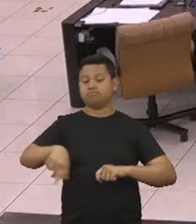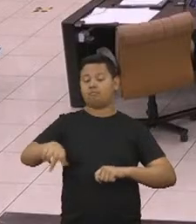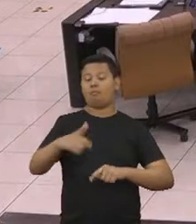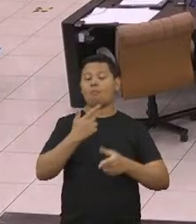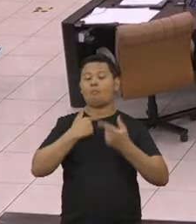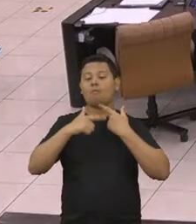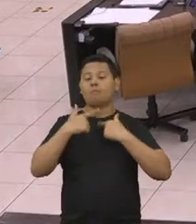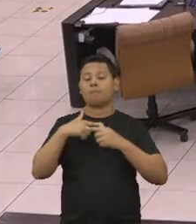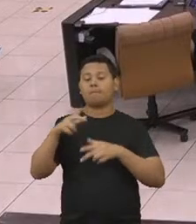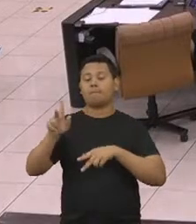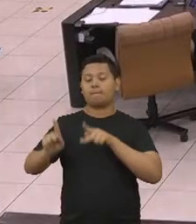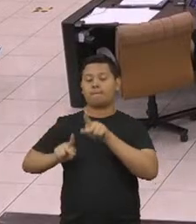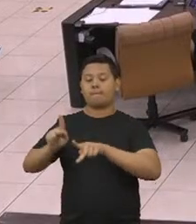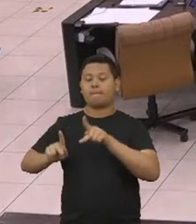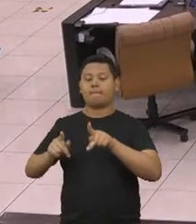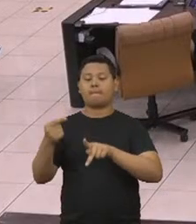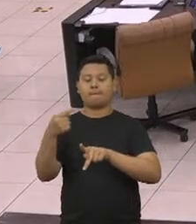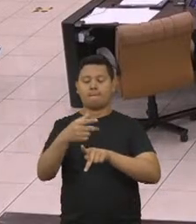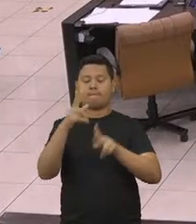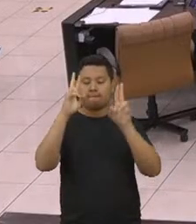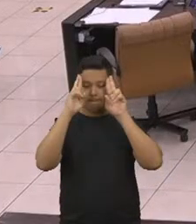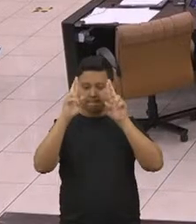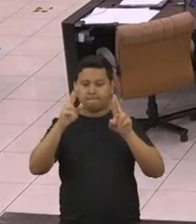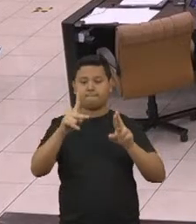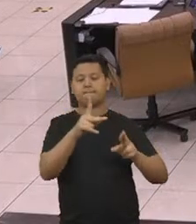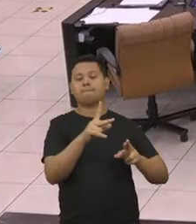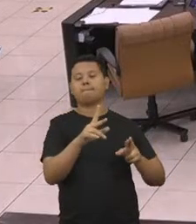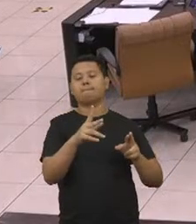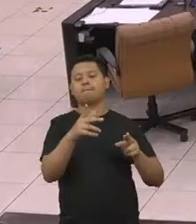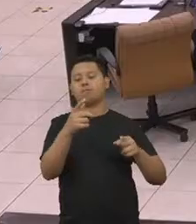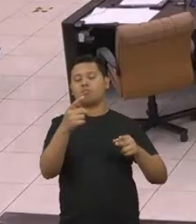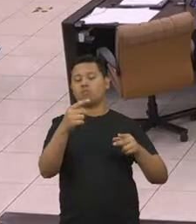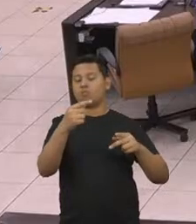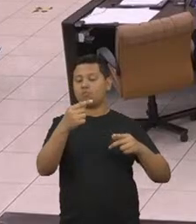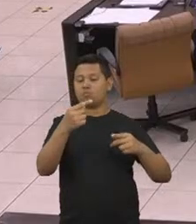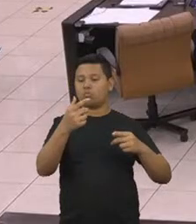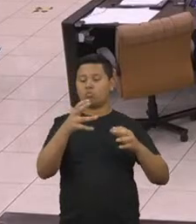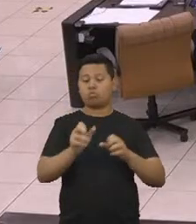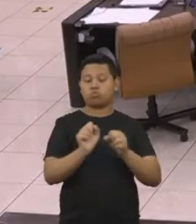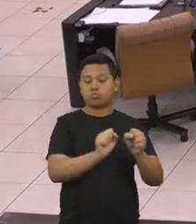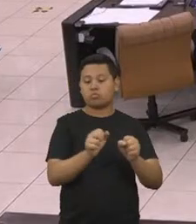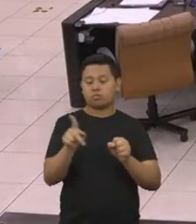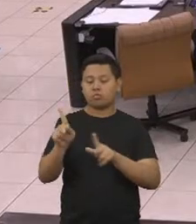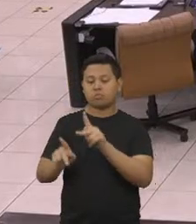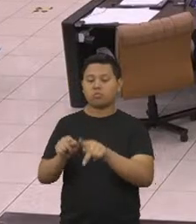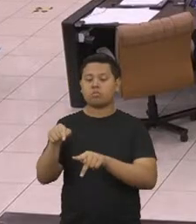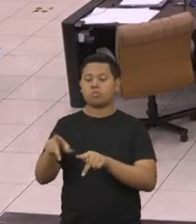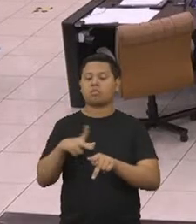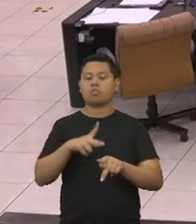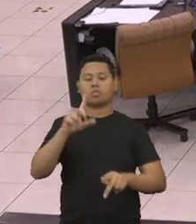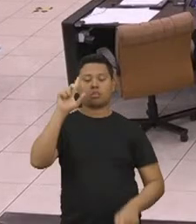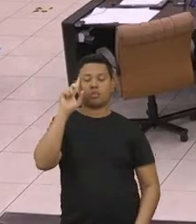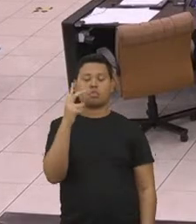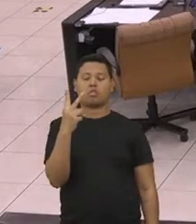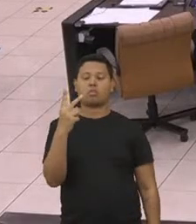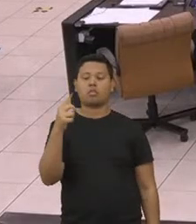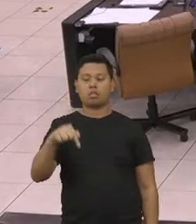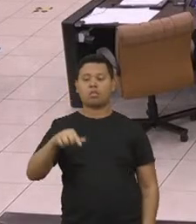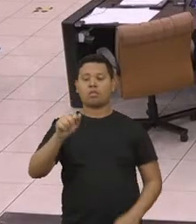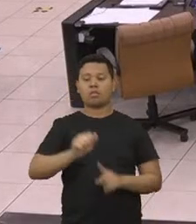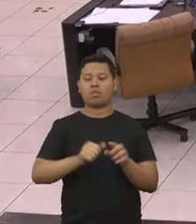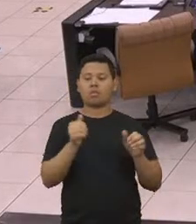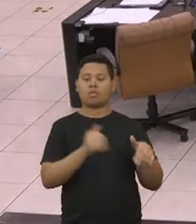seja respeitada como fundamento da soberania de um povo. Sala das Sessões, 10 de setembro de 2025,